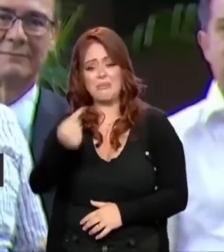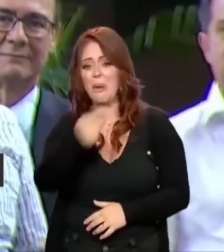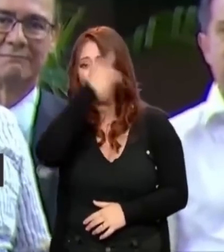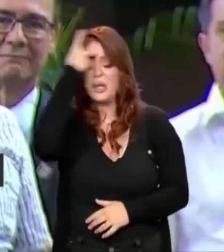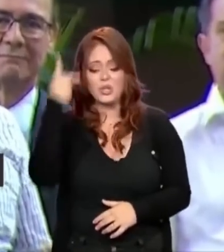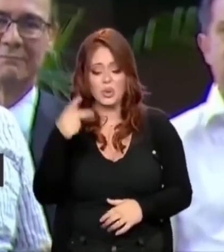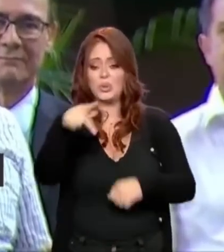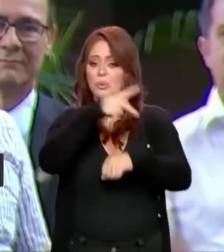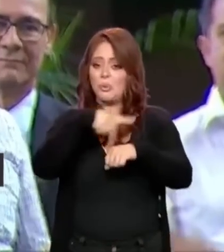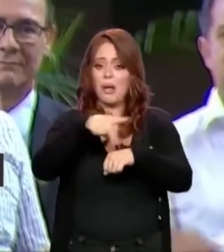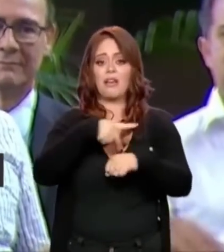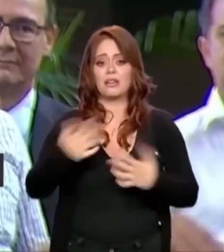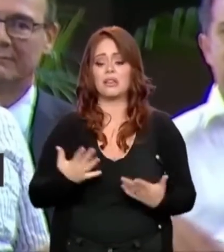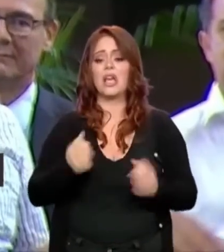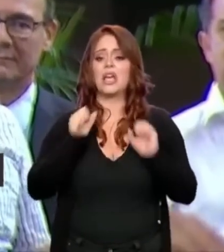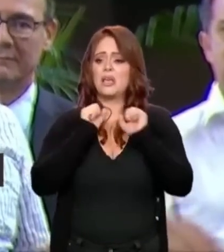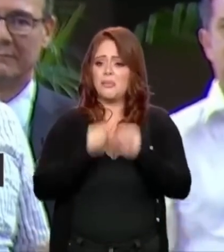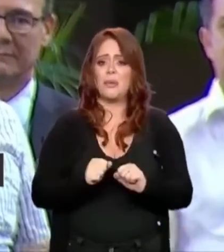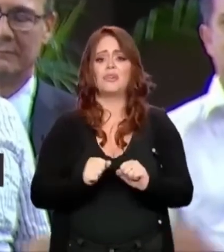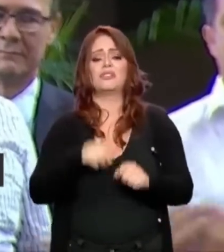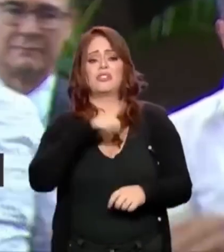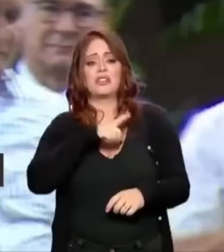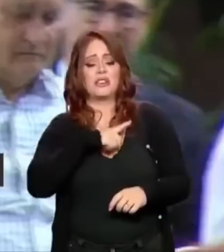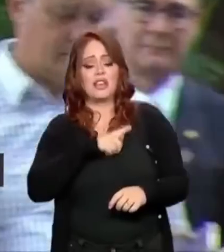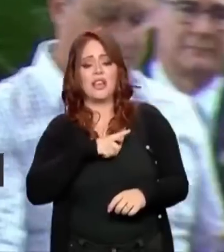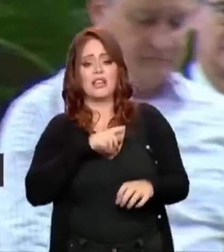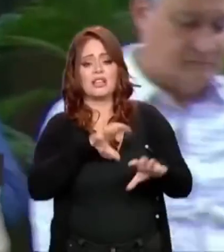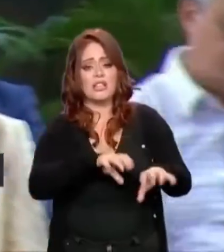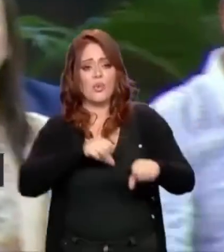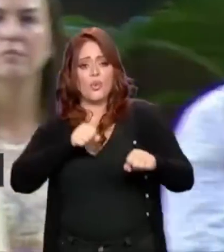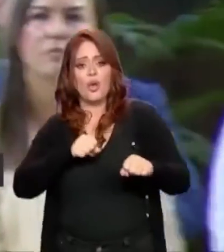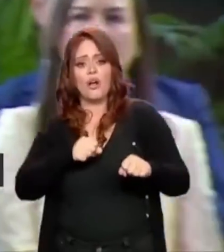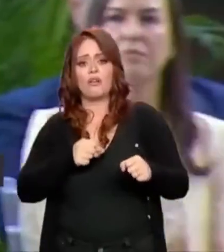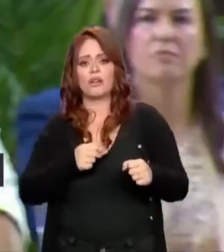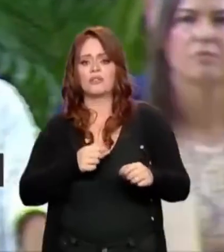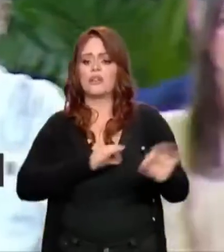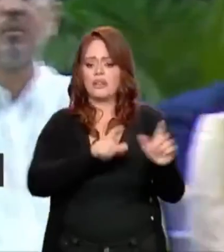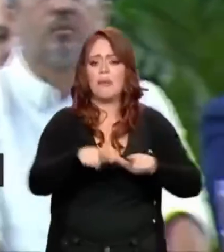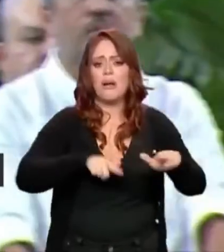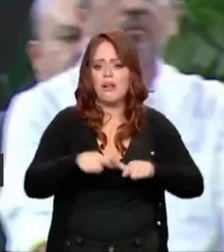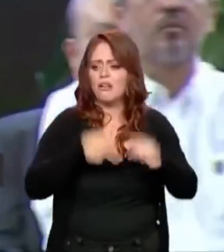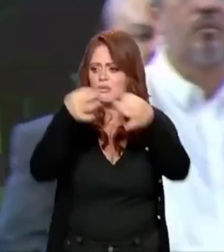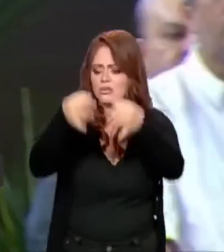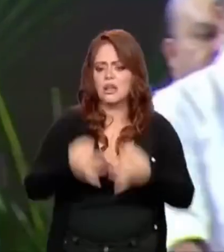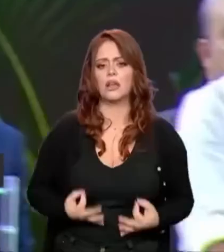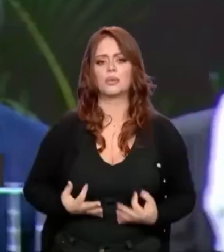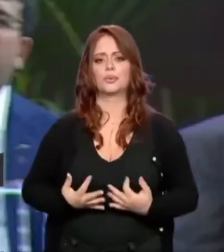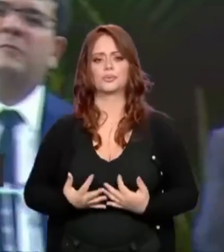nesse país que poderia ter sido salva se ele tivesse trabalhado corretamente.